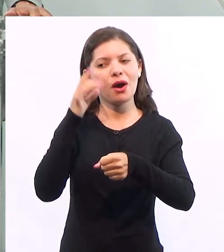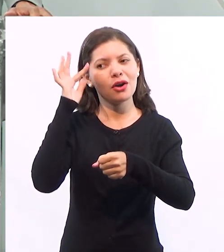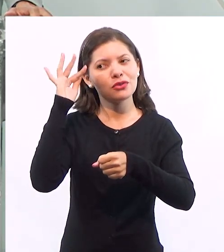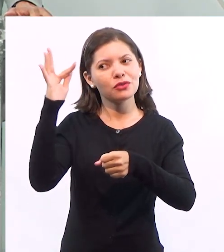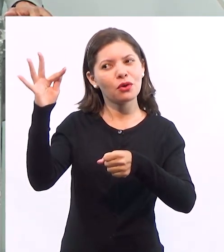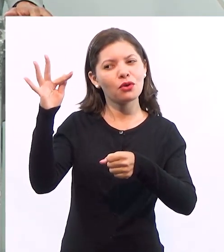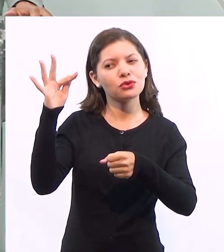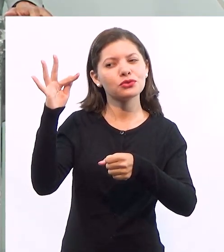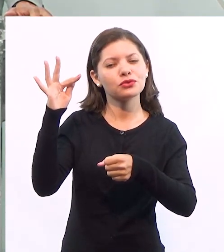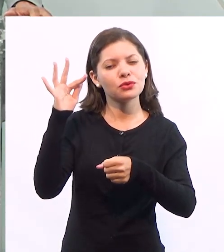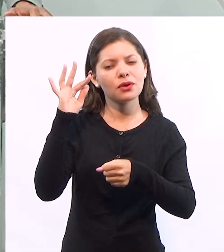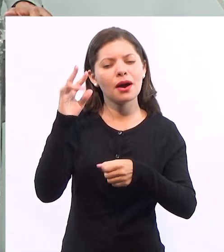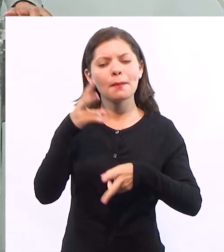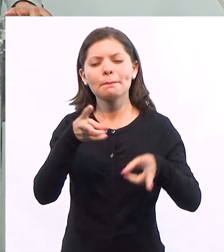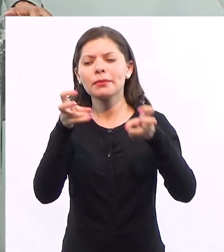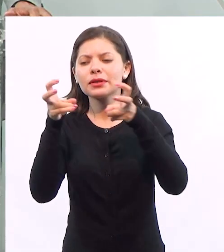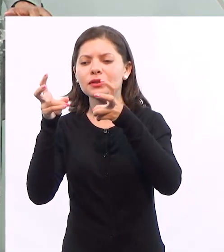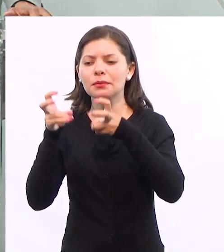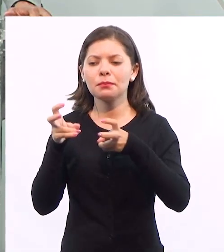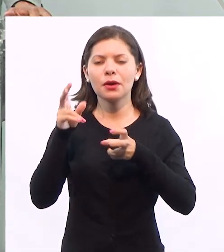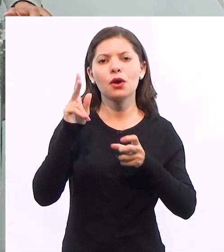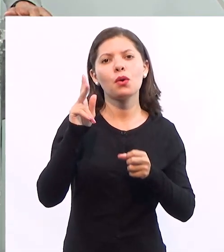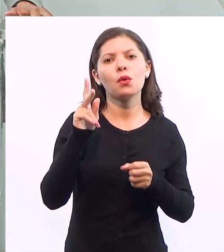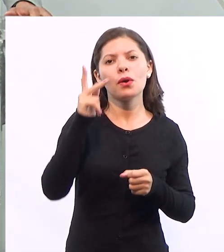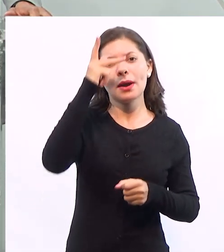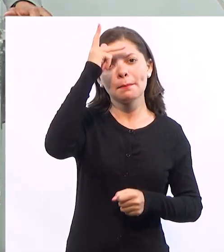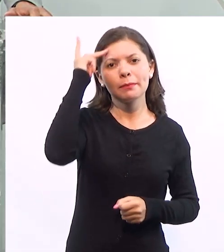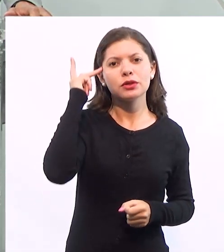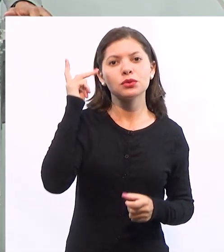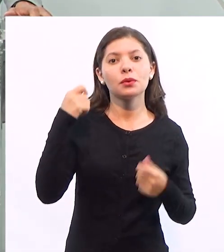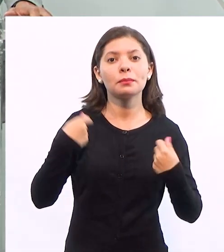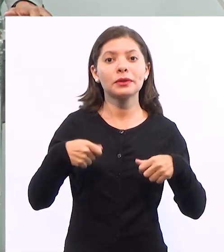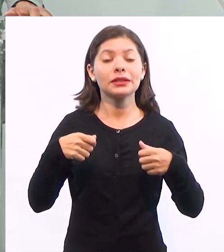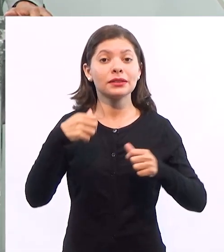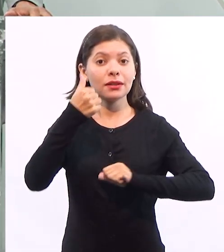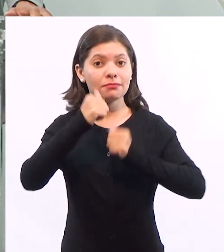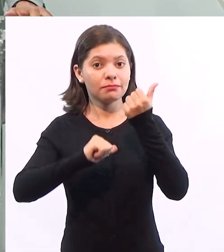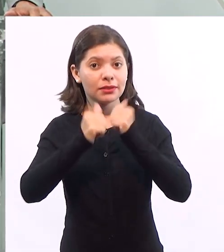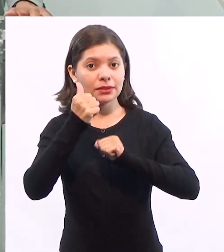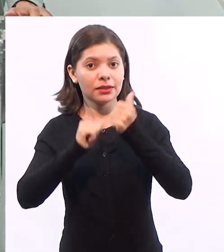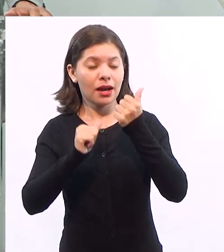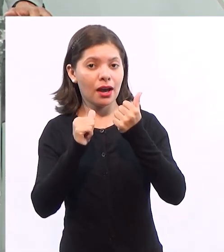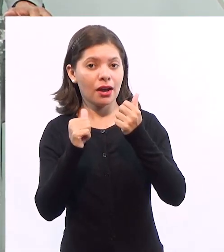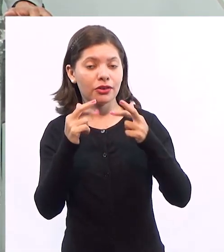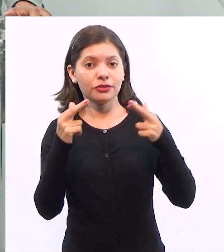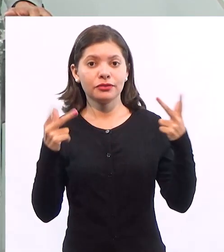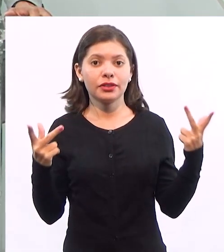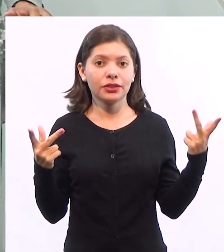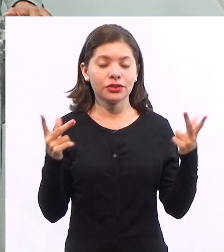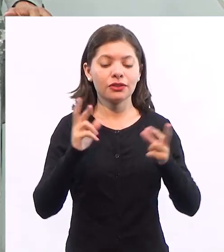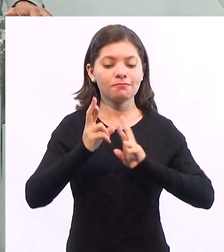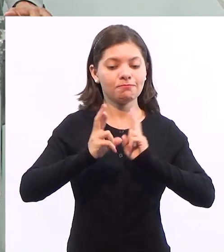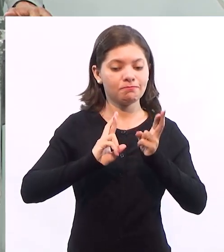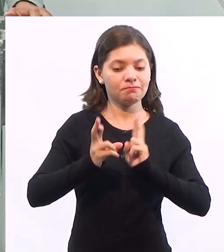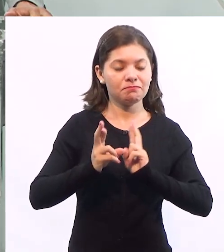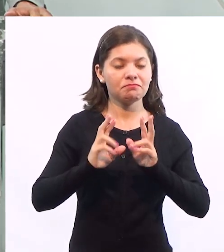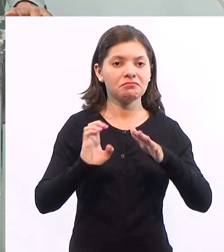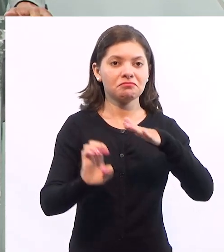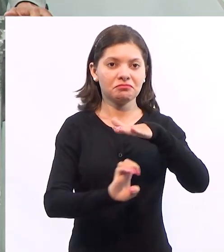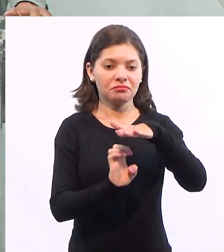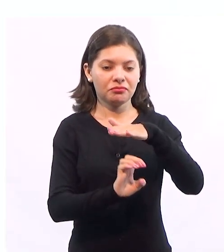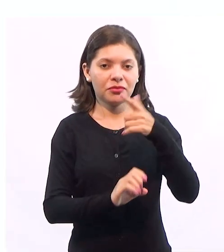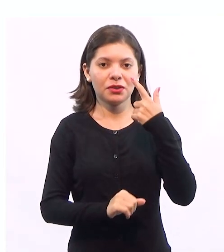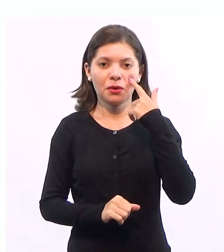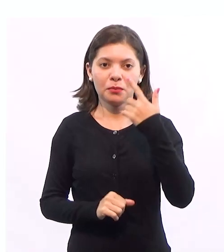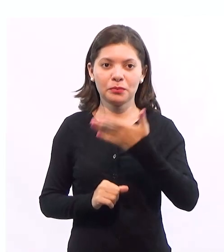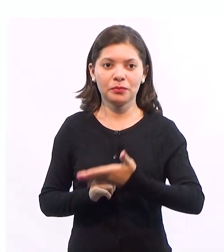começaram a perceber que a pessoa humana precisava ser analisada de uma forma diferente em relação às organizações, tá bom?